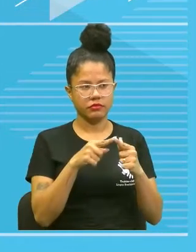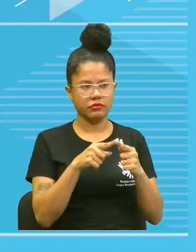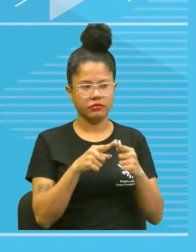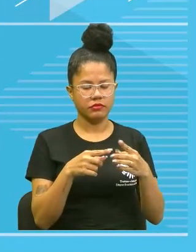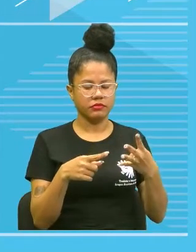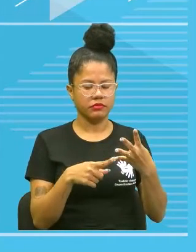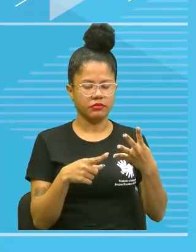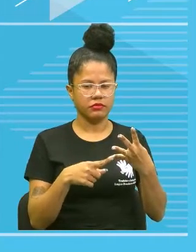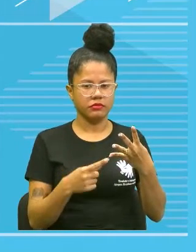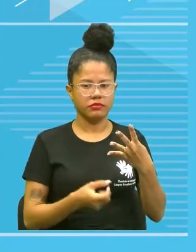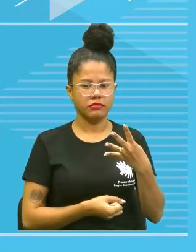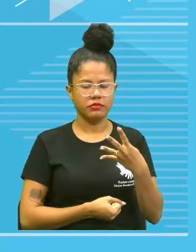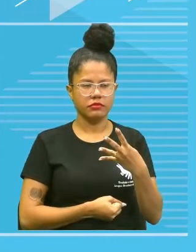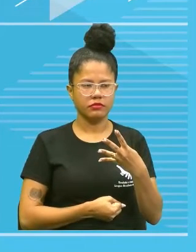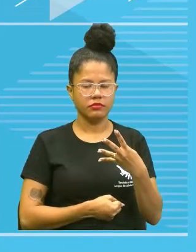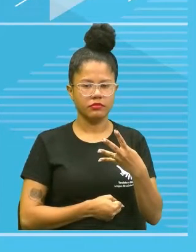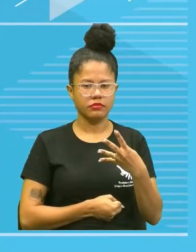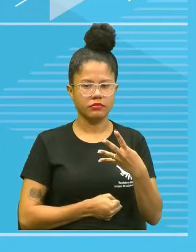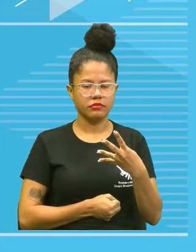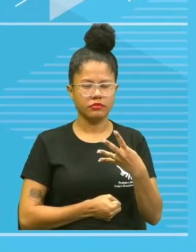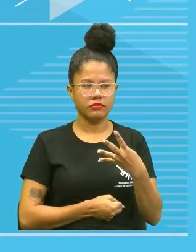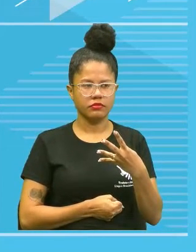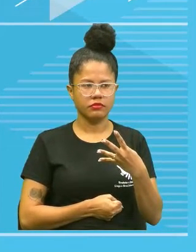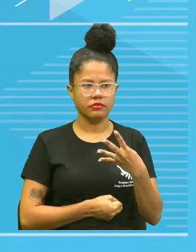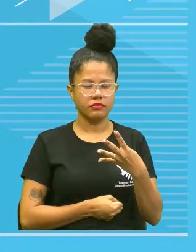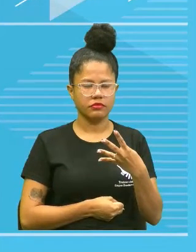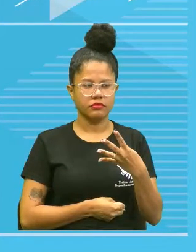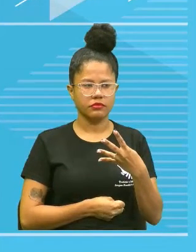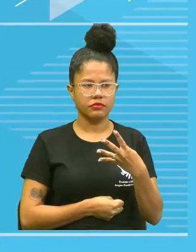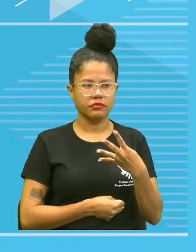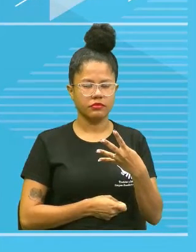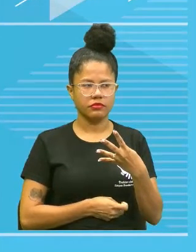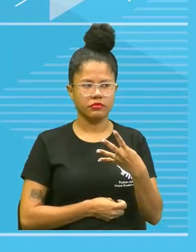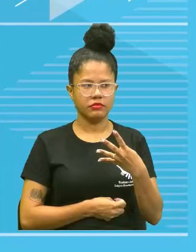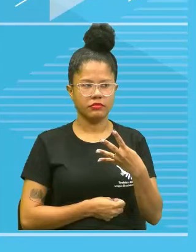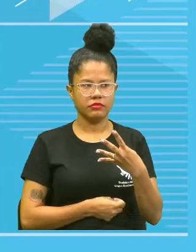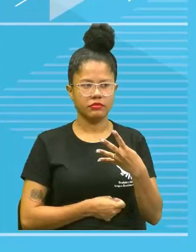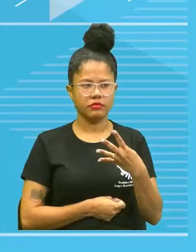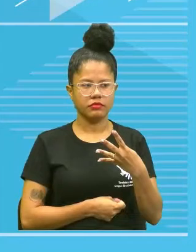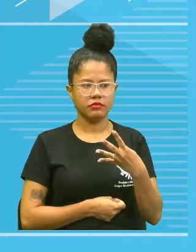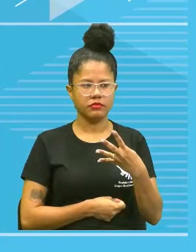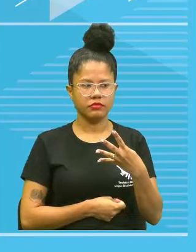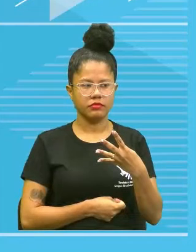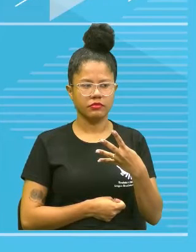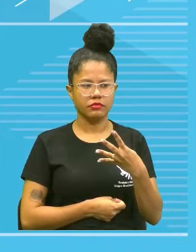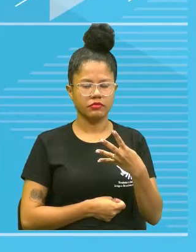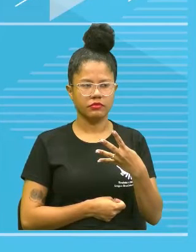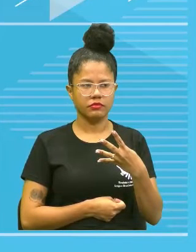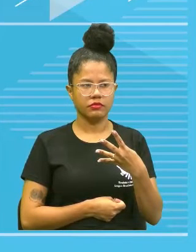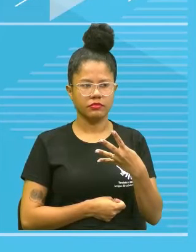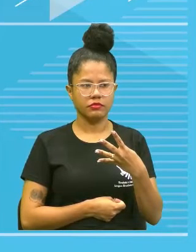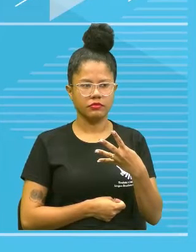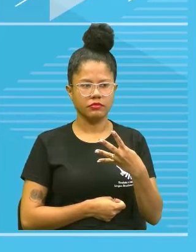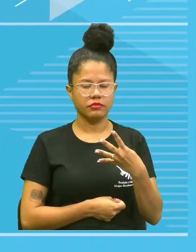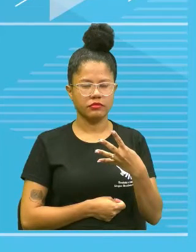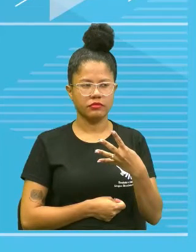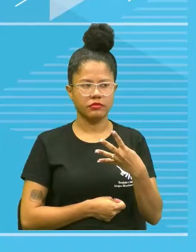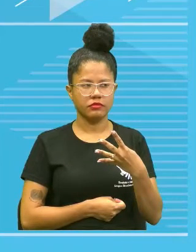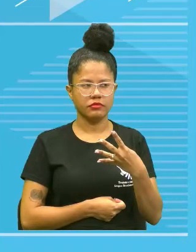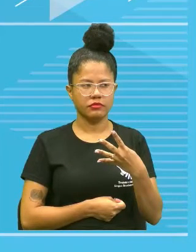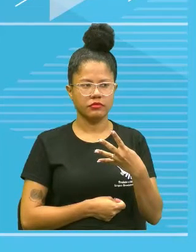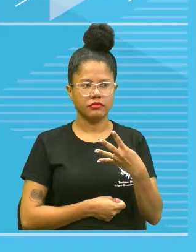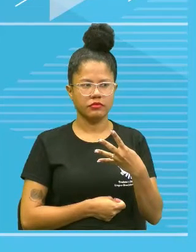quarto, ele vai sofrer uma compressão adiabática, voltando para o seu